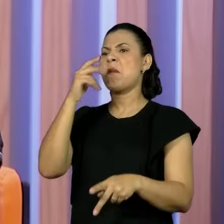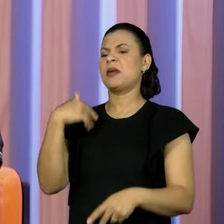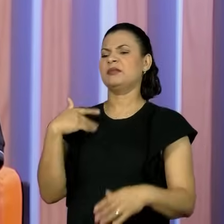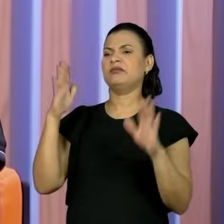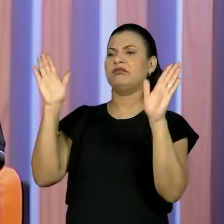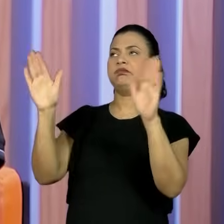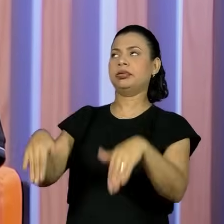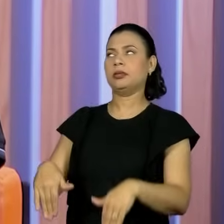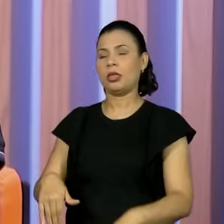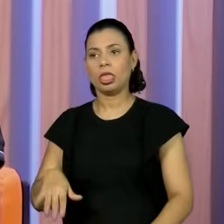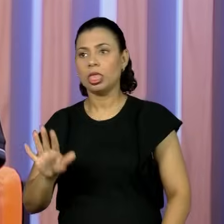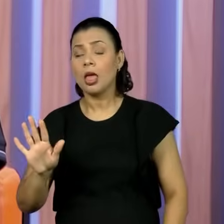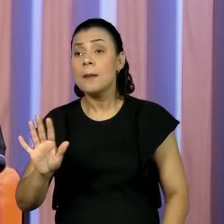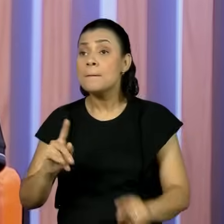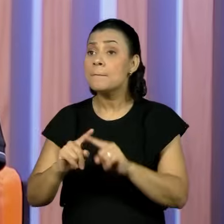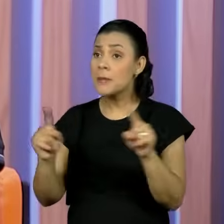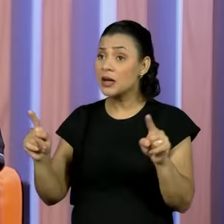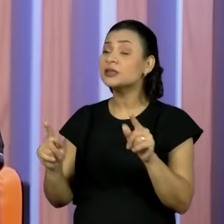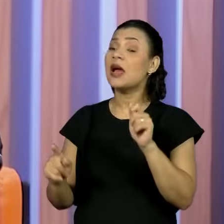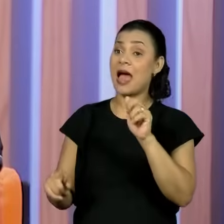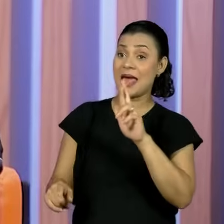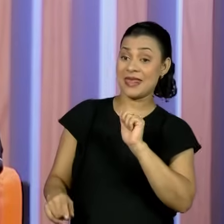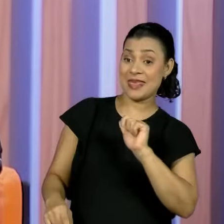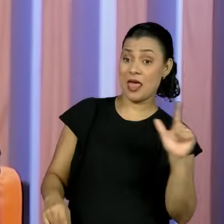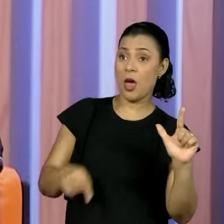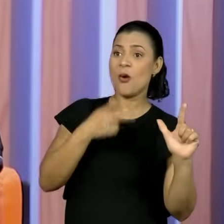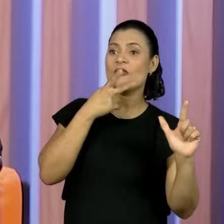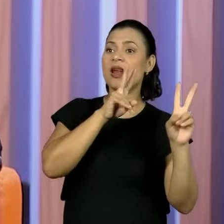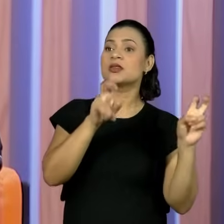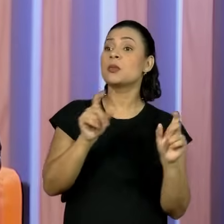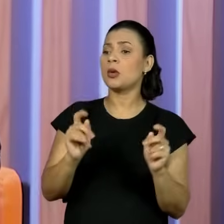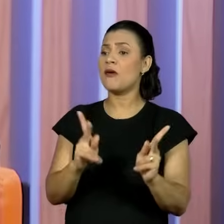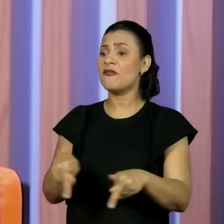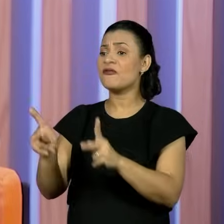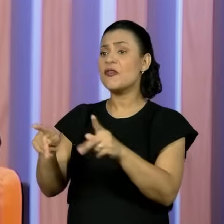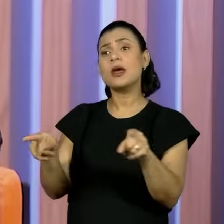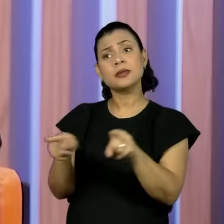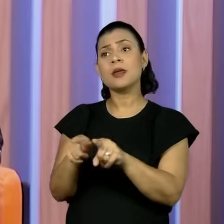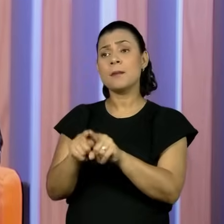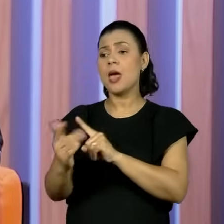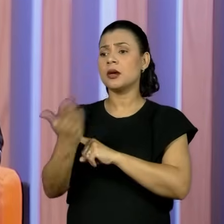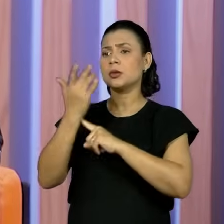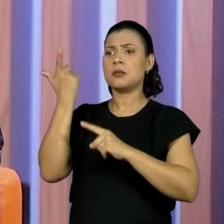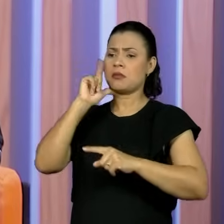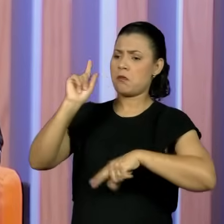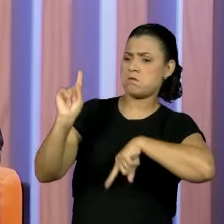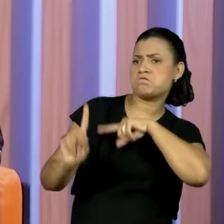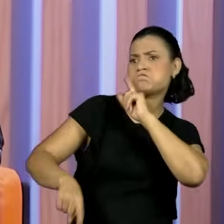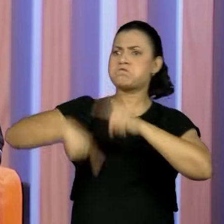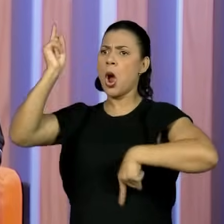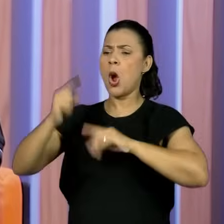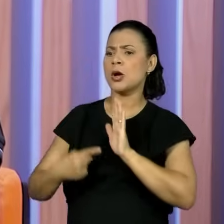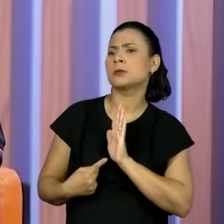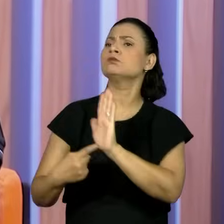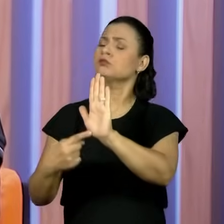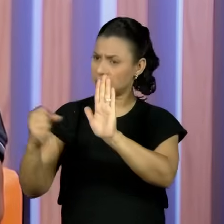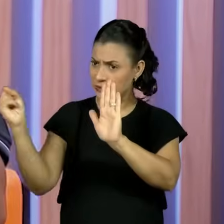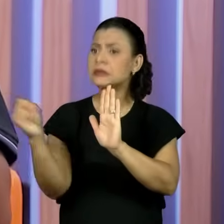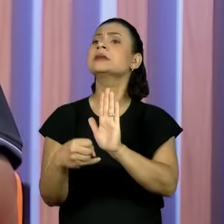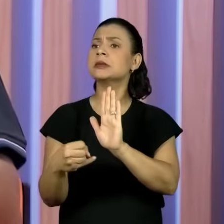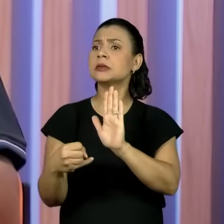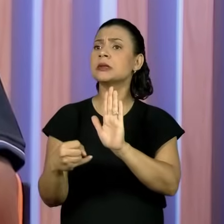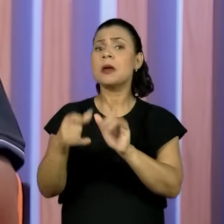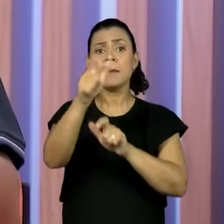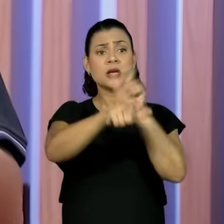dizer também, muito apoiado no que o Hariel fala, que é um funk superação também, porque o funk também permite com que